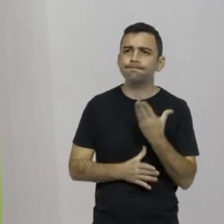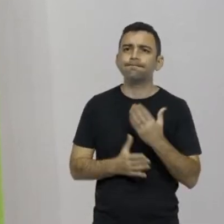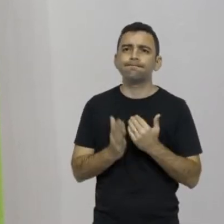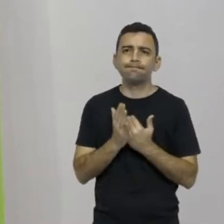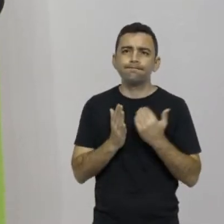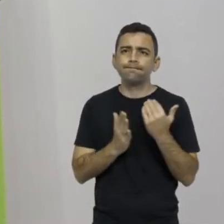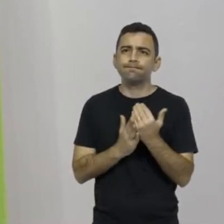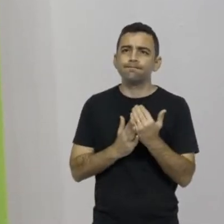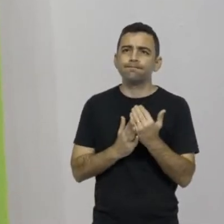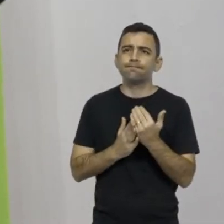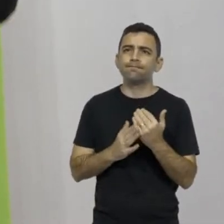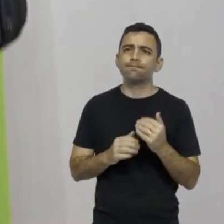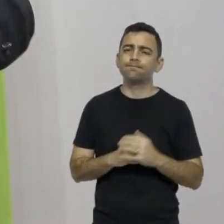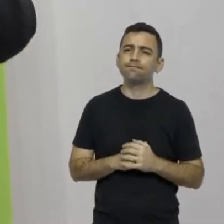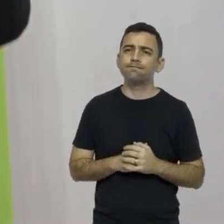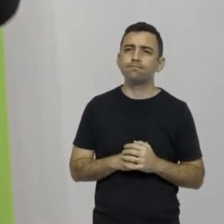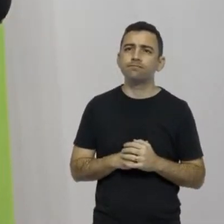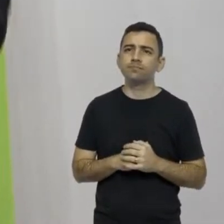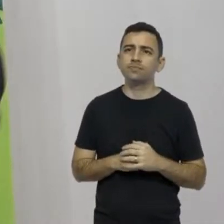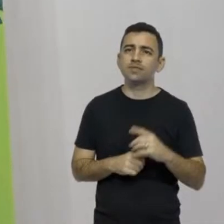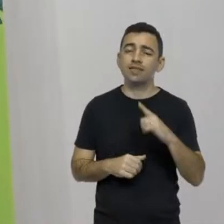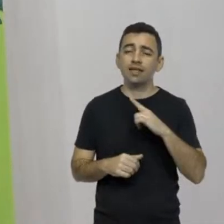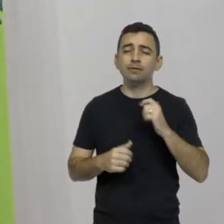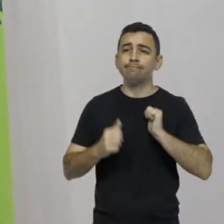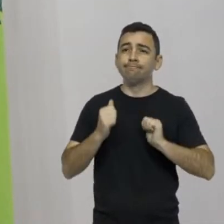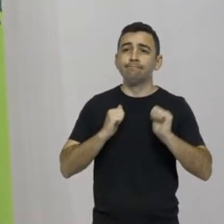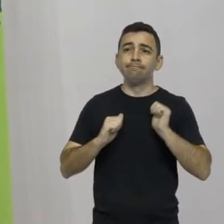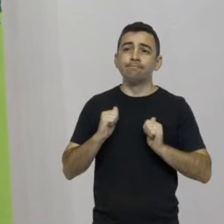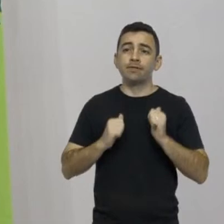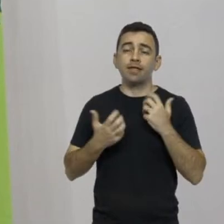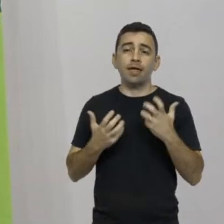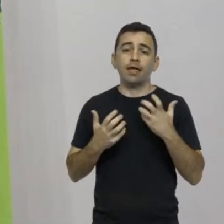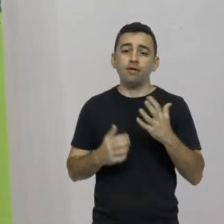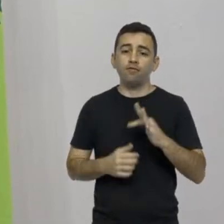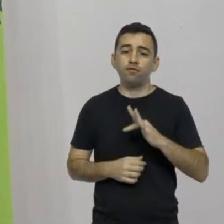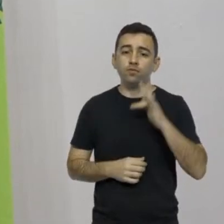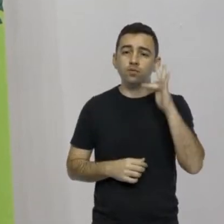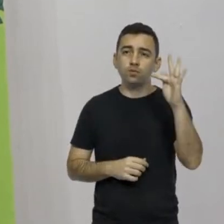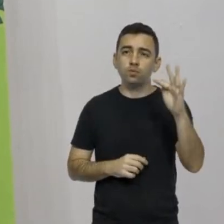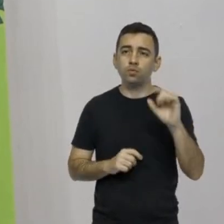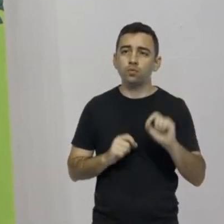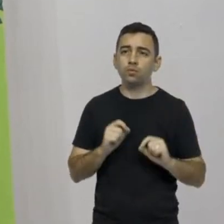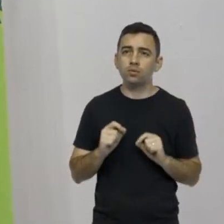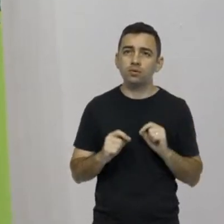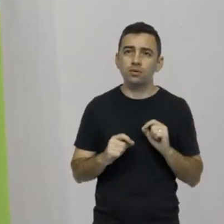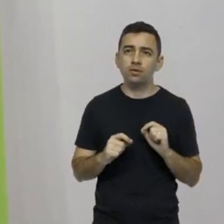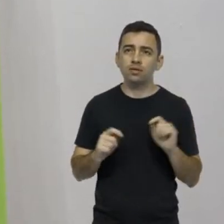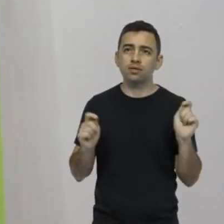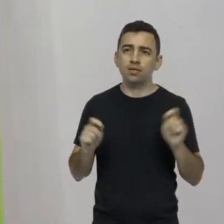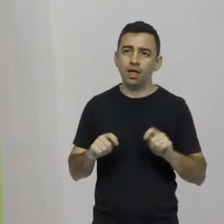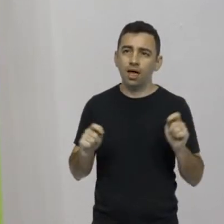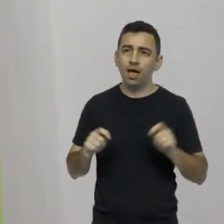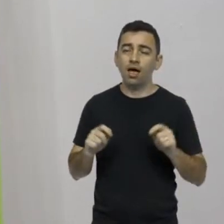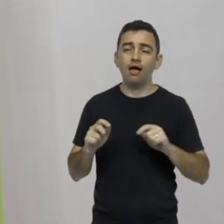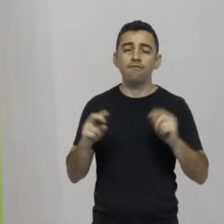ficamos ainda com a esperança de que a gente possa ser